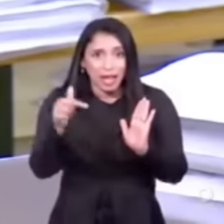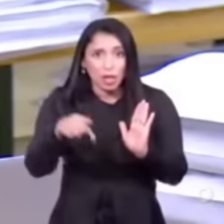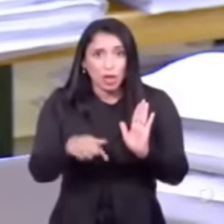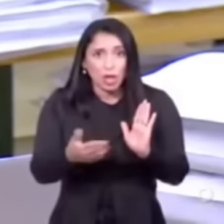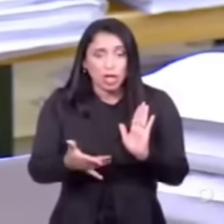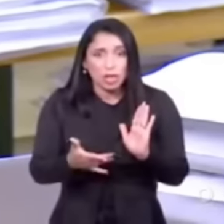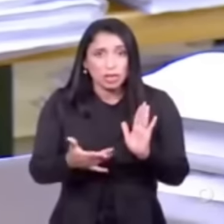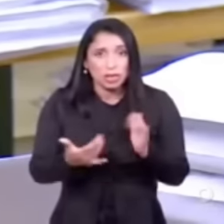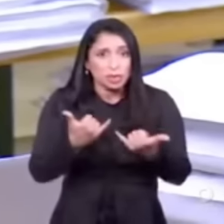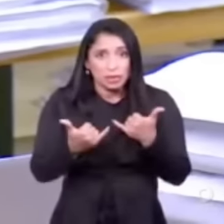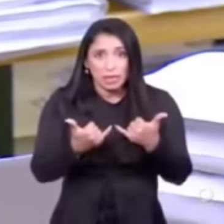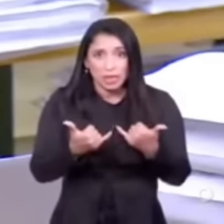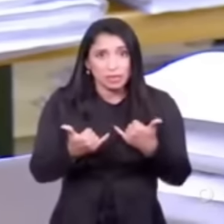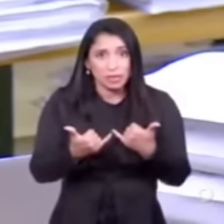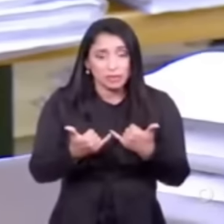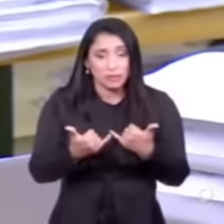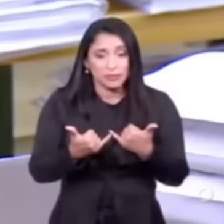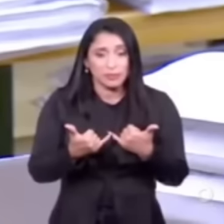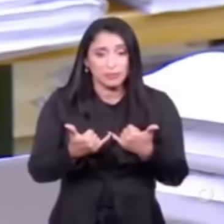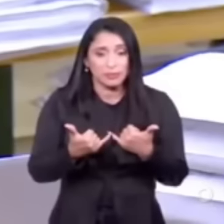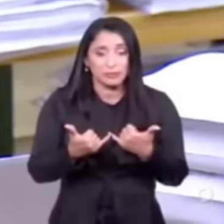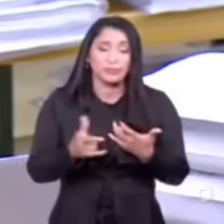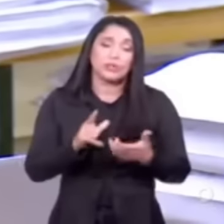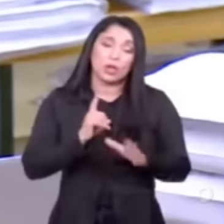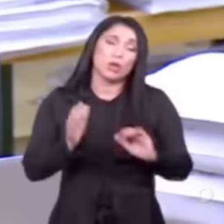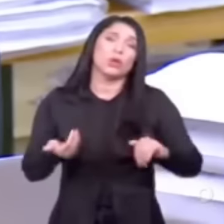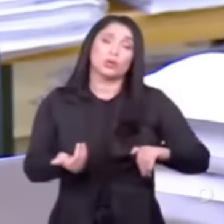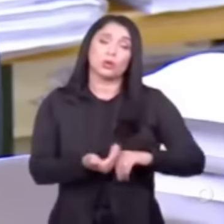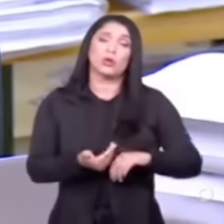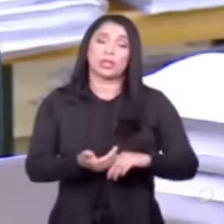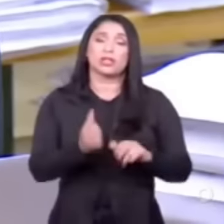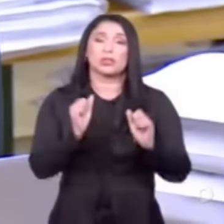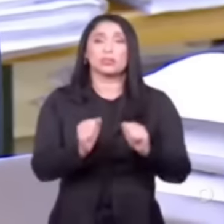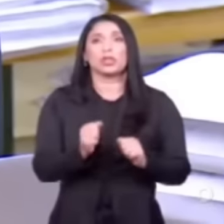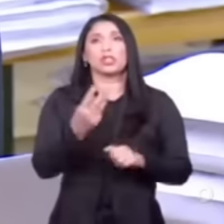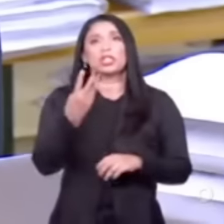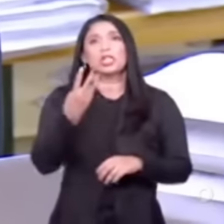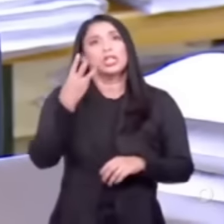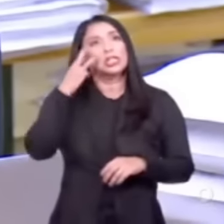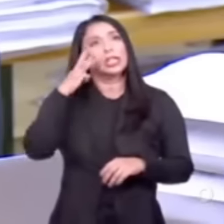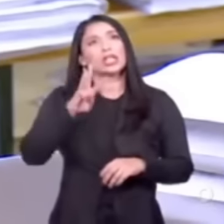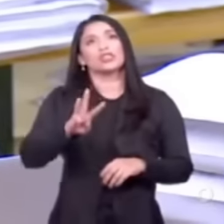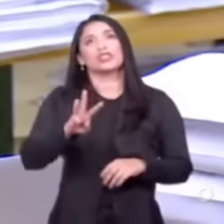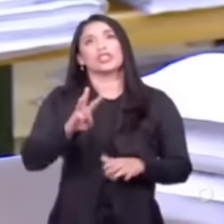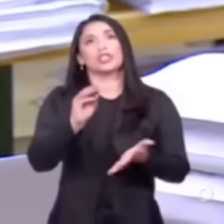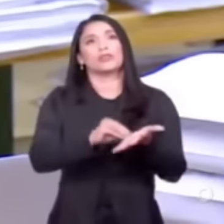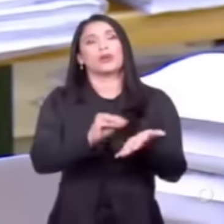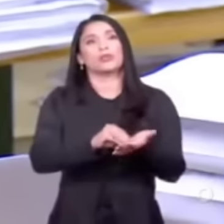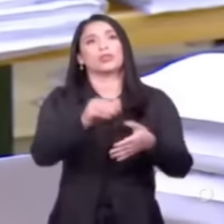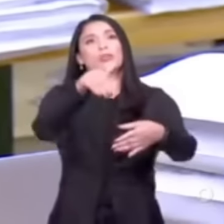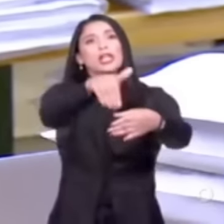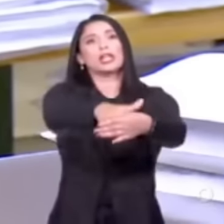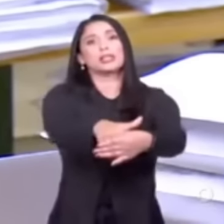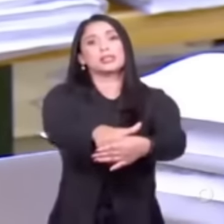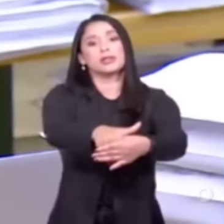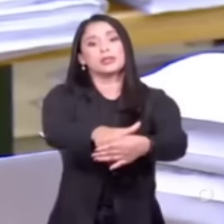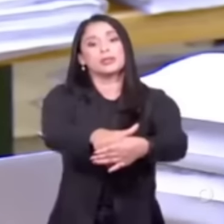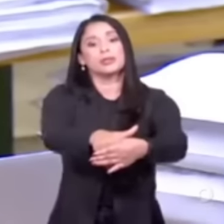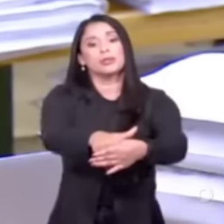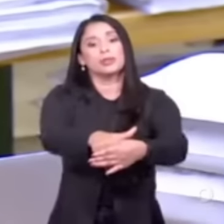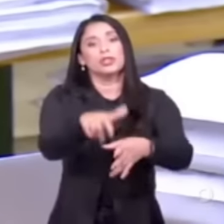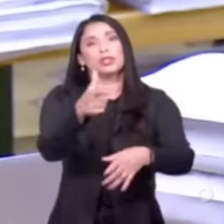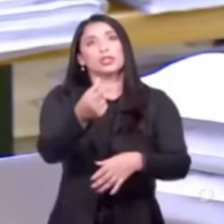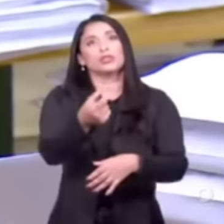regra idêntica, o Congresso pode, faltando 3 dias para as eleições